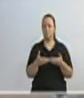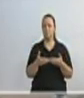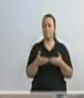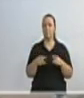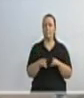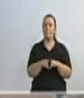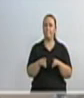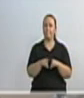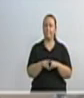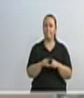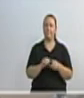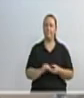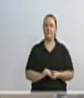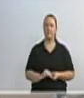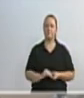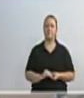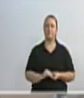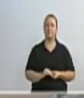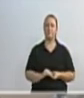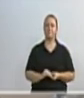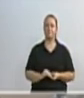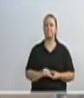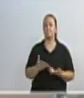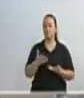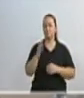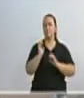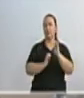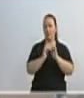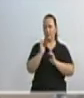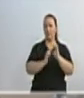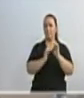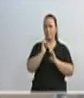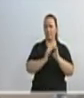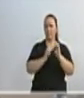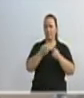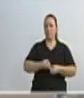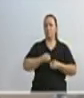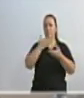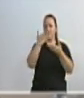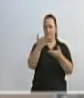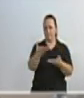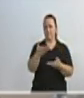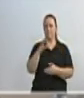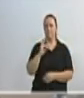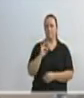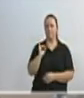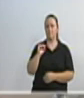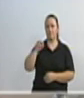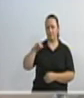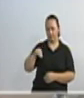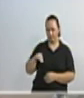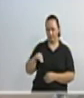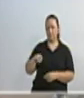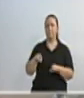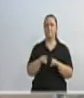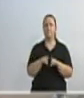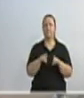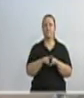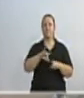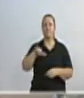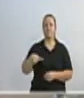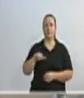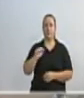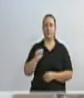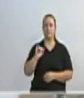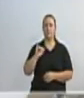tem aqui as empresas que vão se pronunciar, o seu Kleber Rodrigo Afrânio da TIM e o senhor Jaime Borim